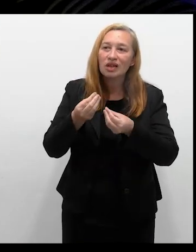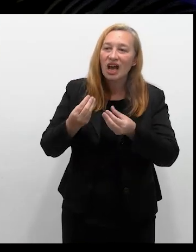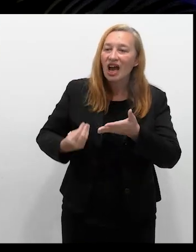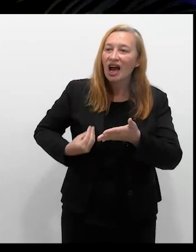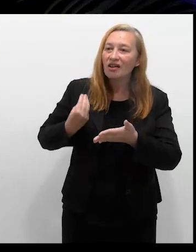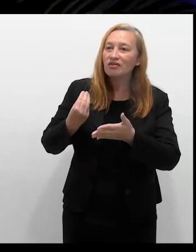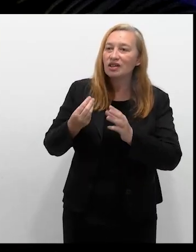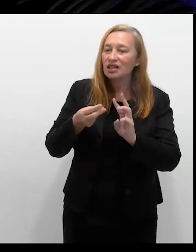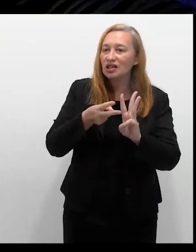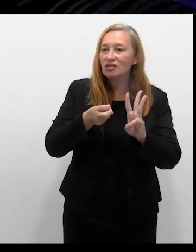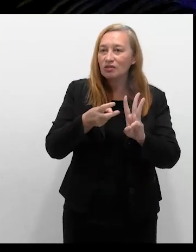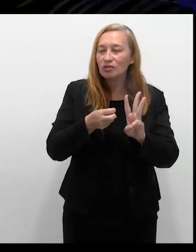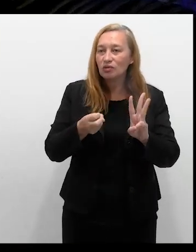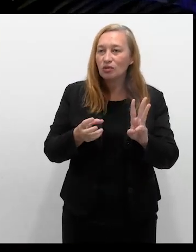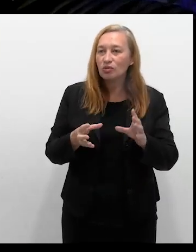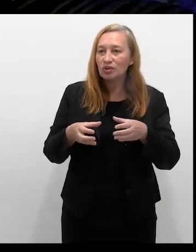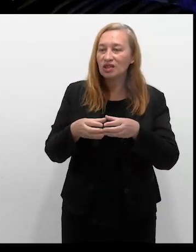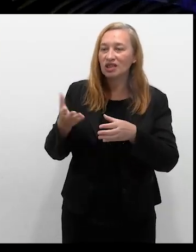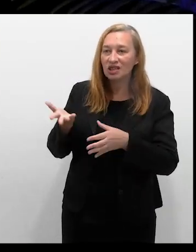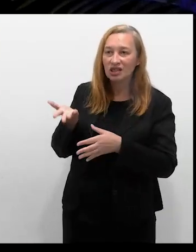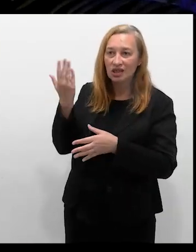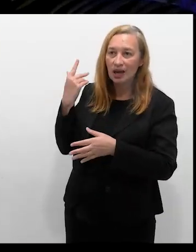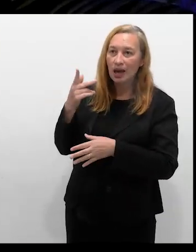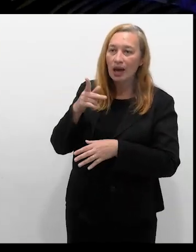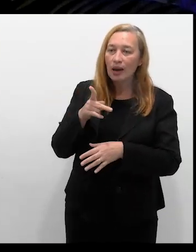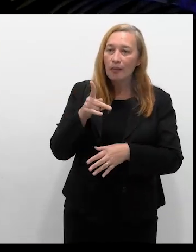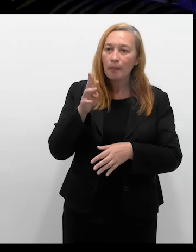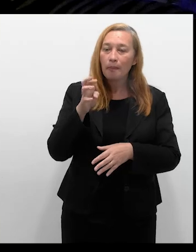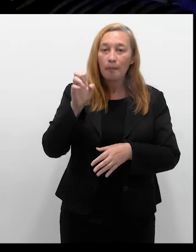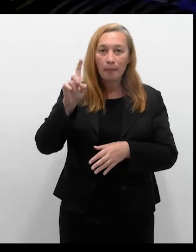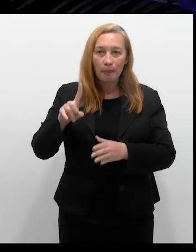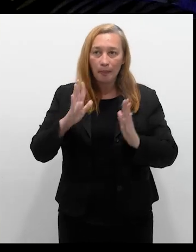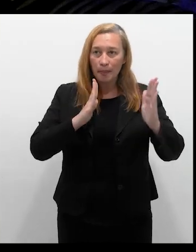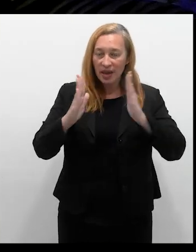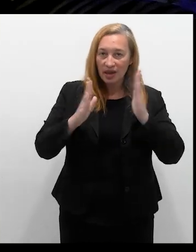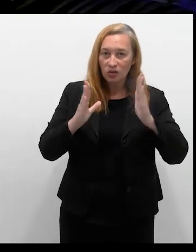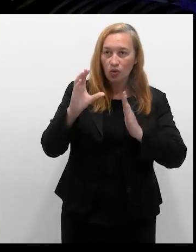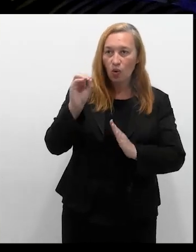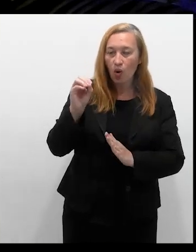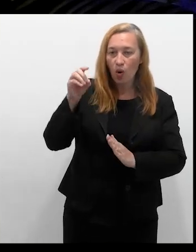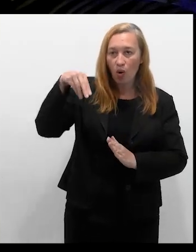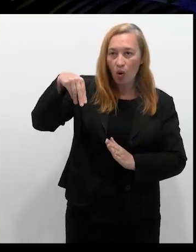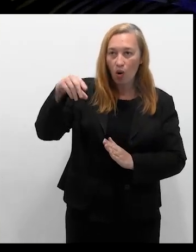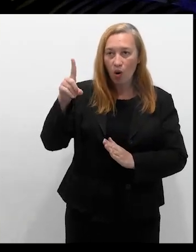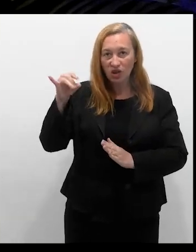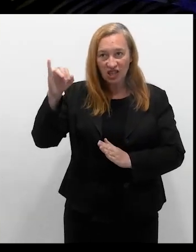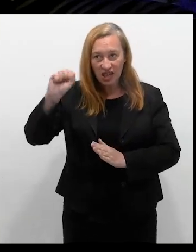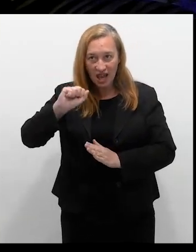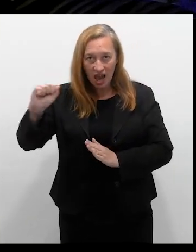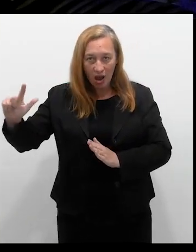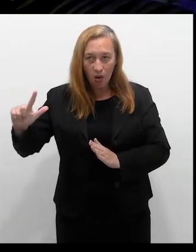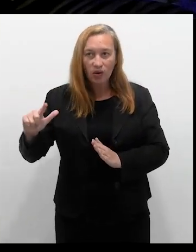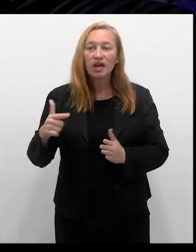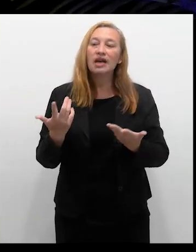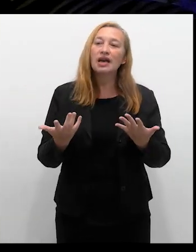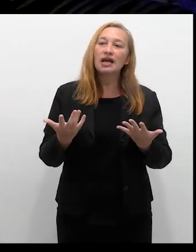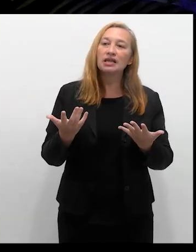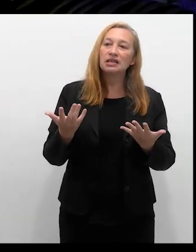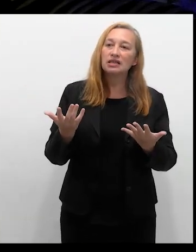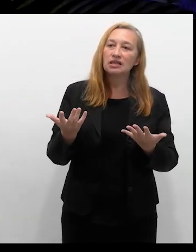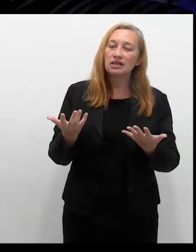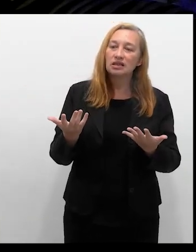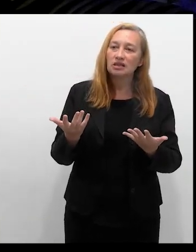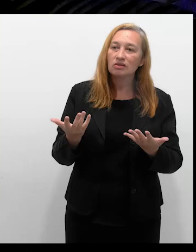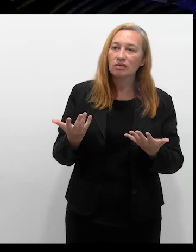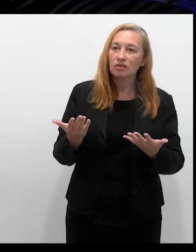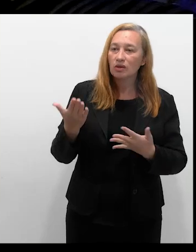história sobre como seria a vida dos indígenas no Brasil pré-colonial. né? Eles recebem uma